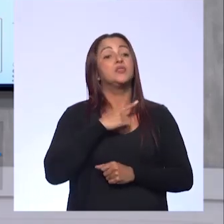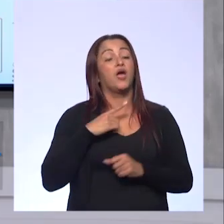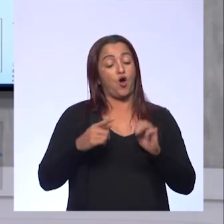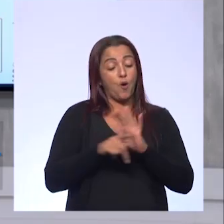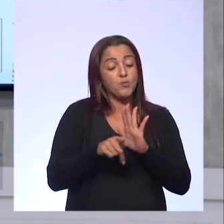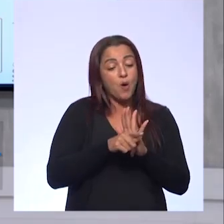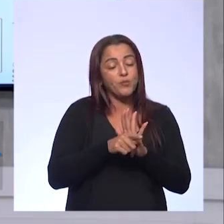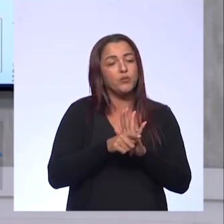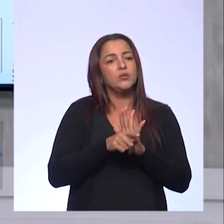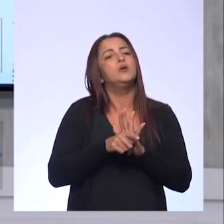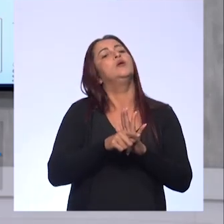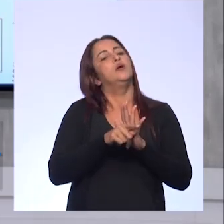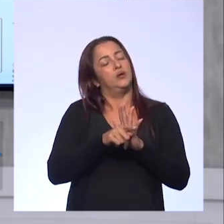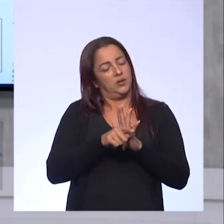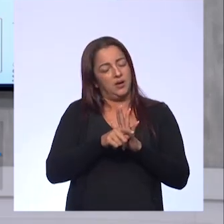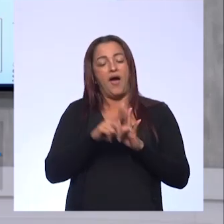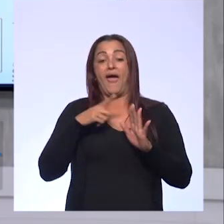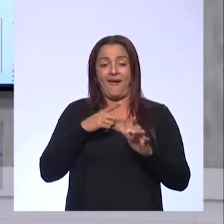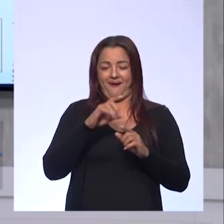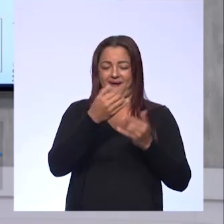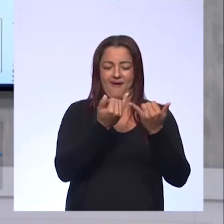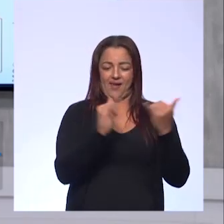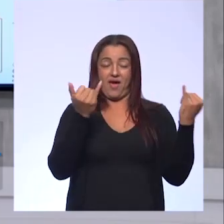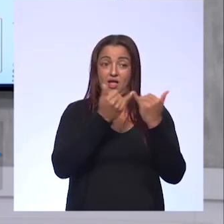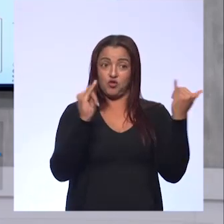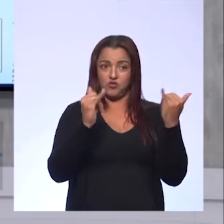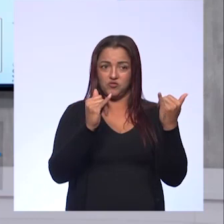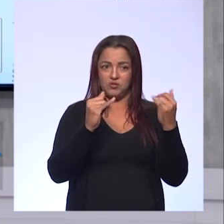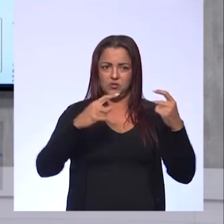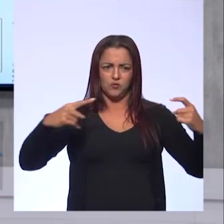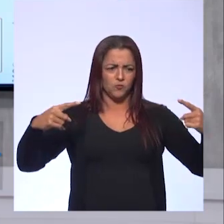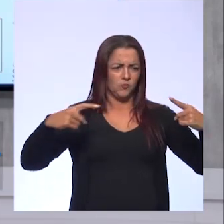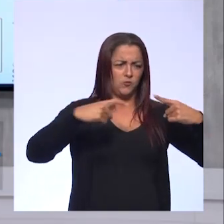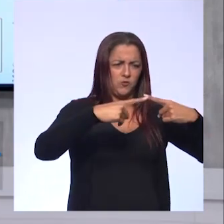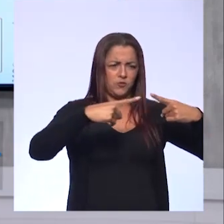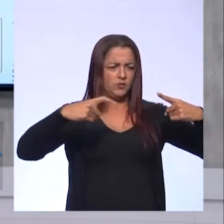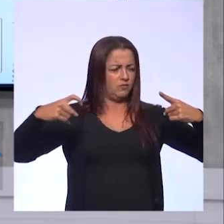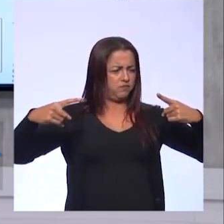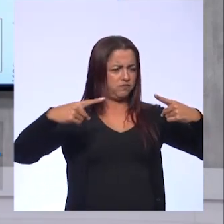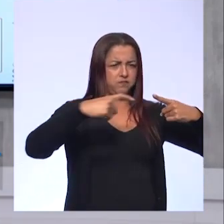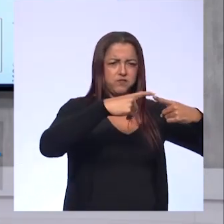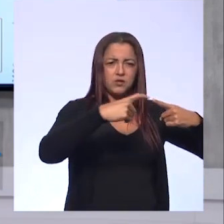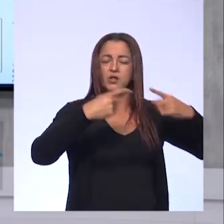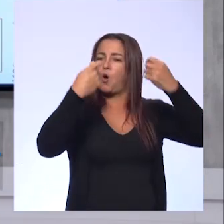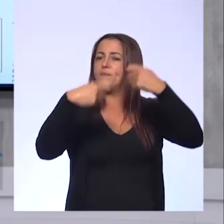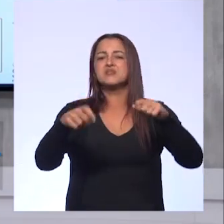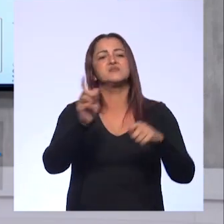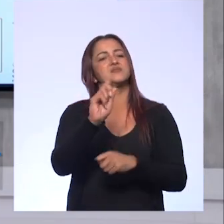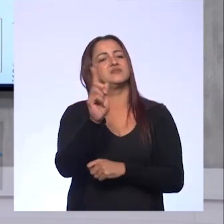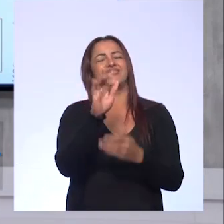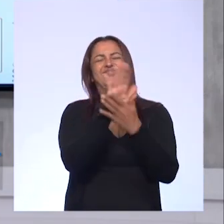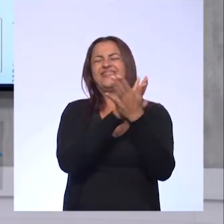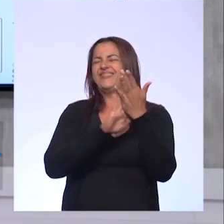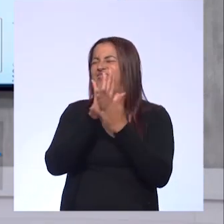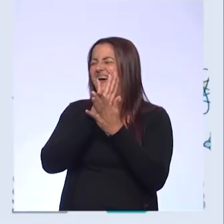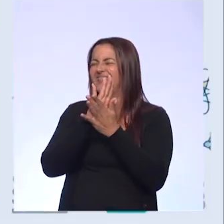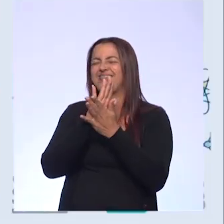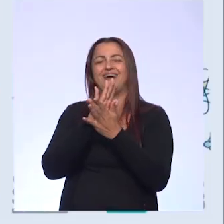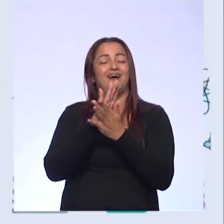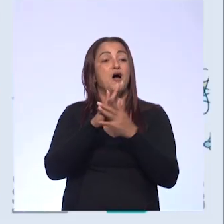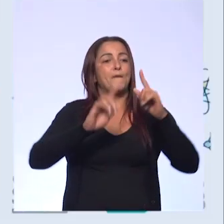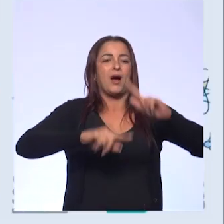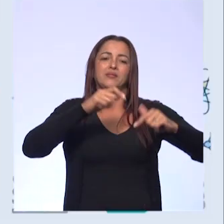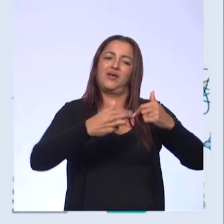eletromagnética ou ondas eletromagnéticas são aquelas que não precisam de meio material para se propagar